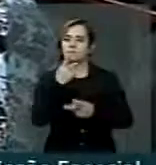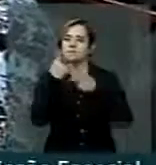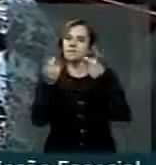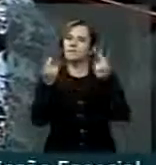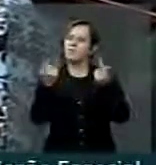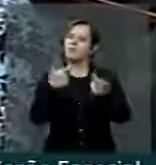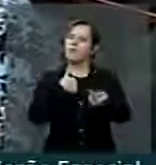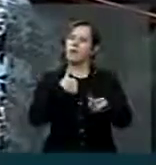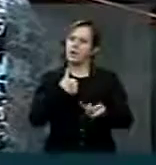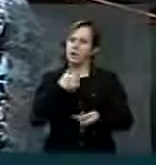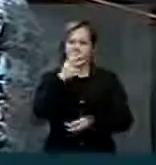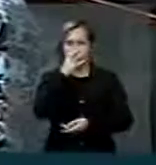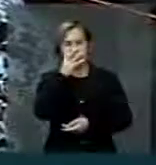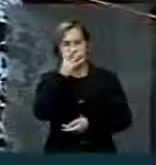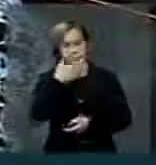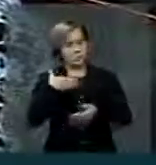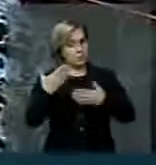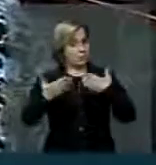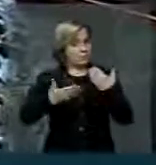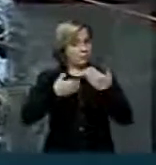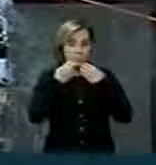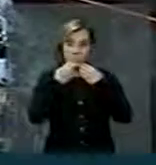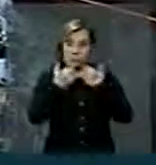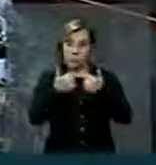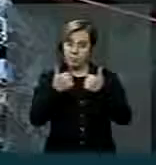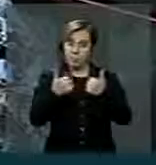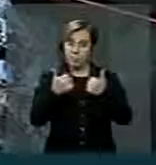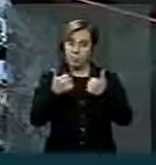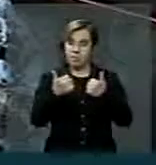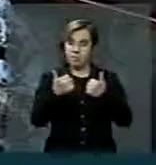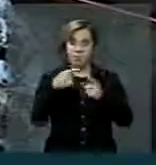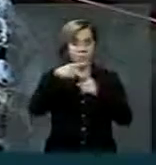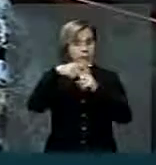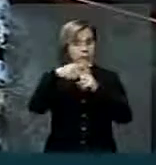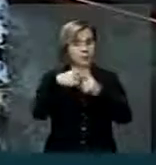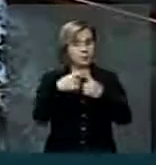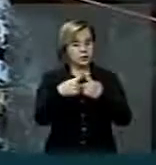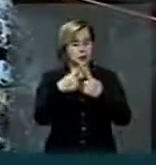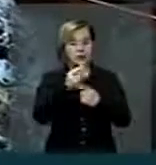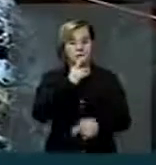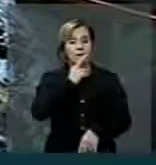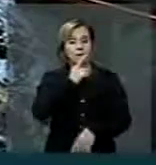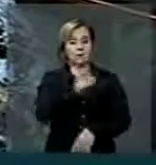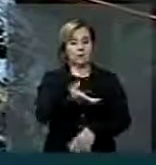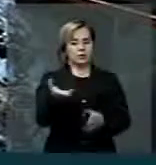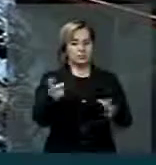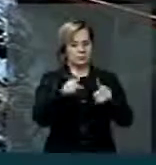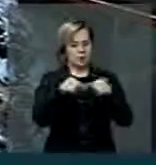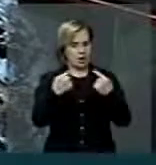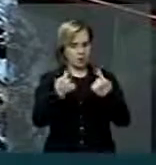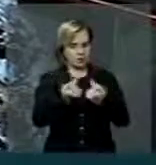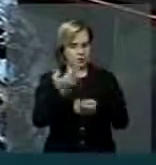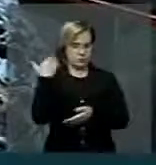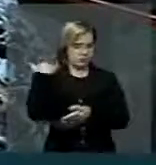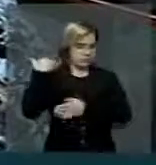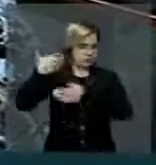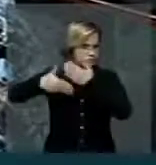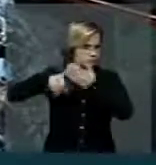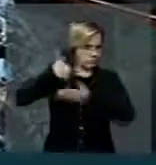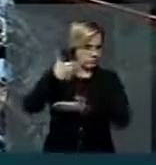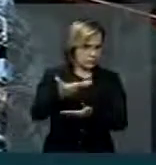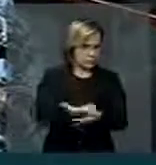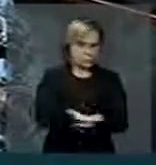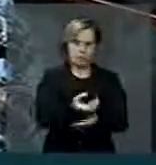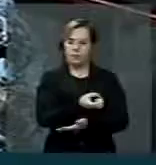me surpreende positivamente o resultado dessa audiência, ouvindo